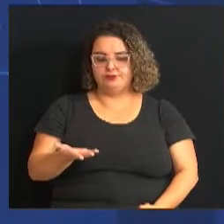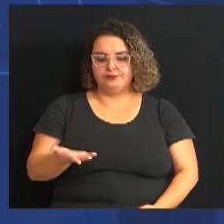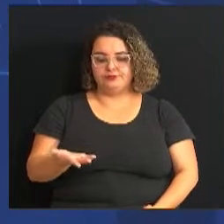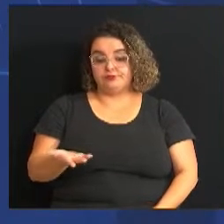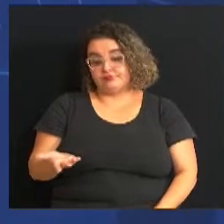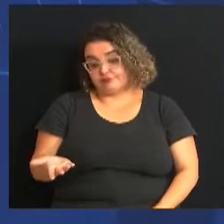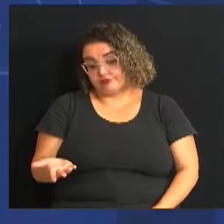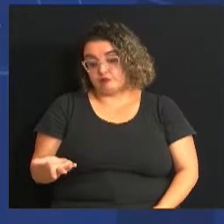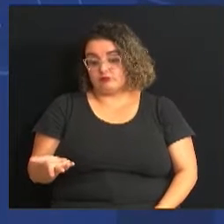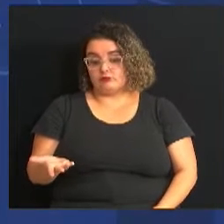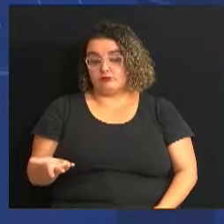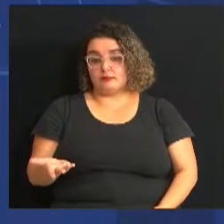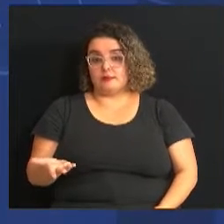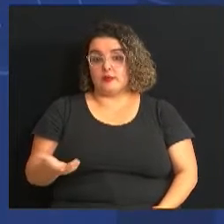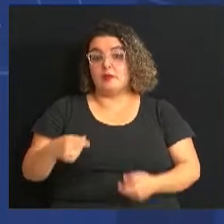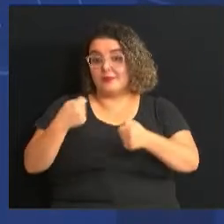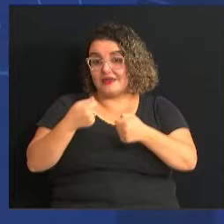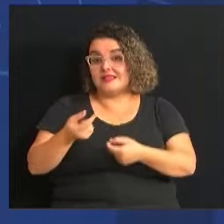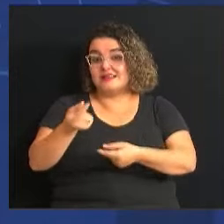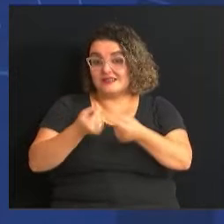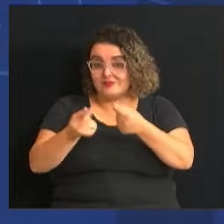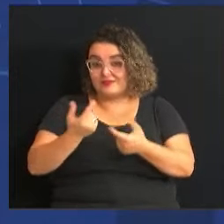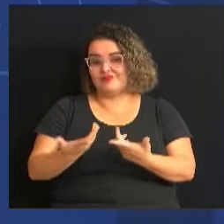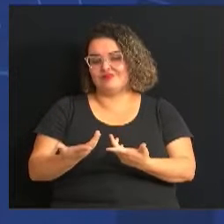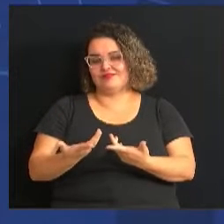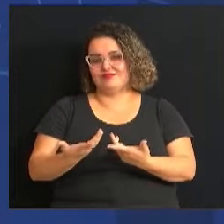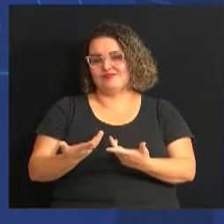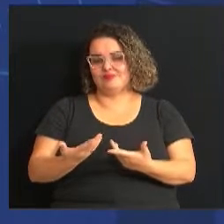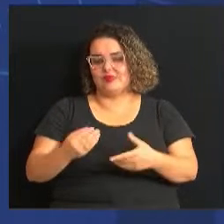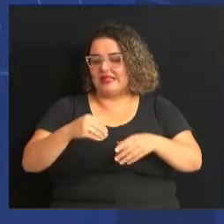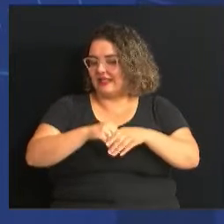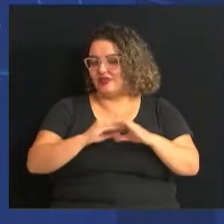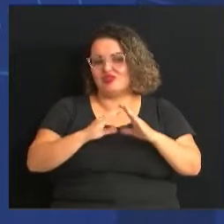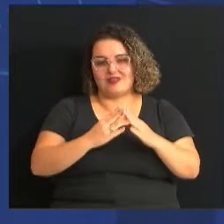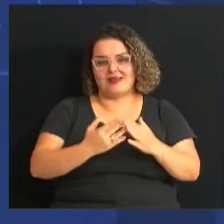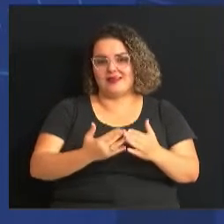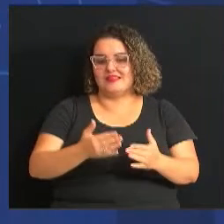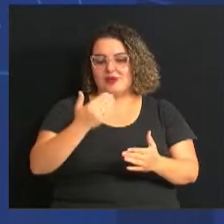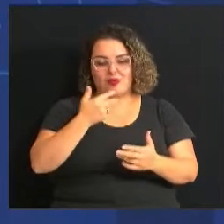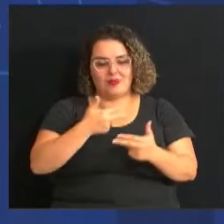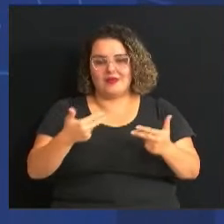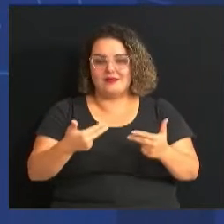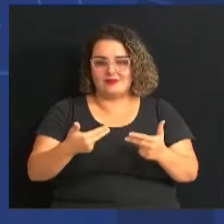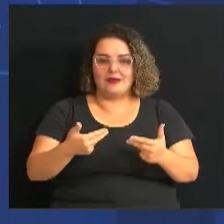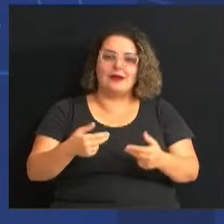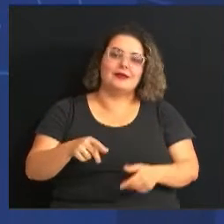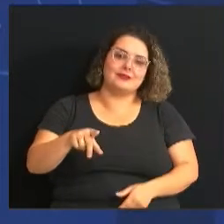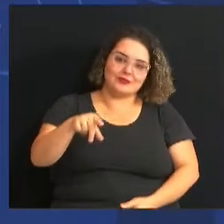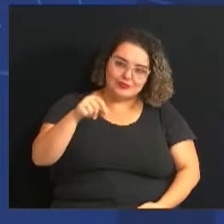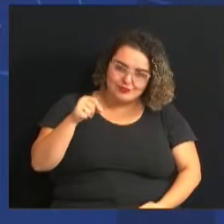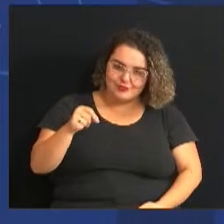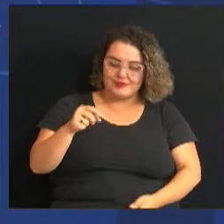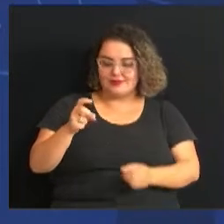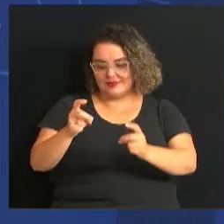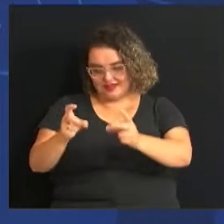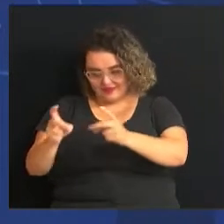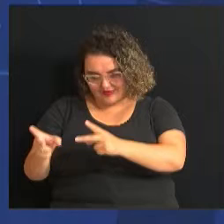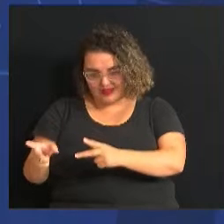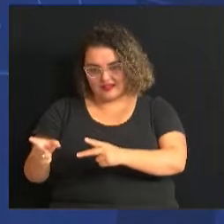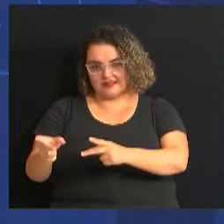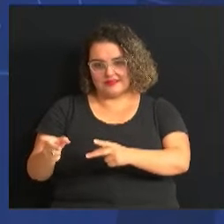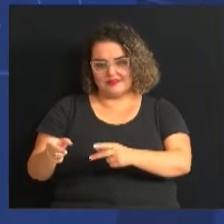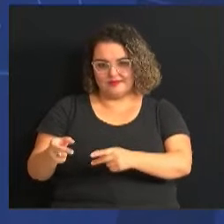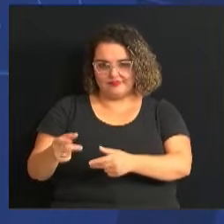seu sustento em partir para o tráfico de drogas. Então, a gente tentou reforçar isso, da importância da mulher não